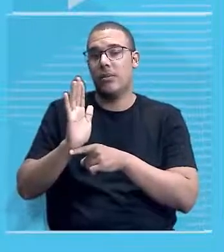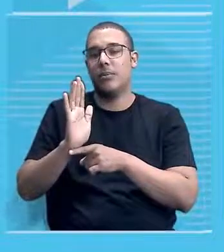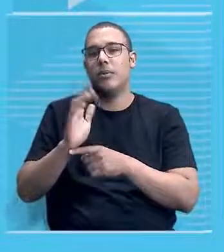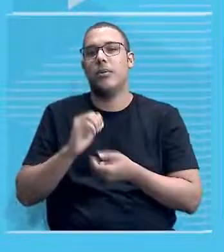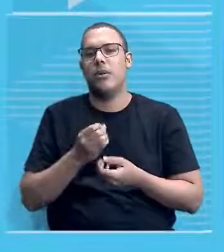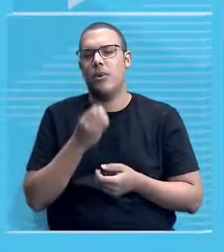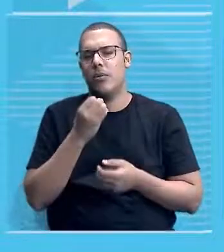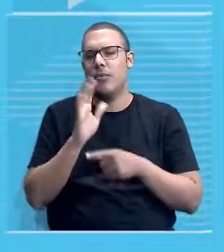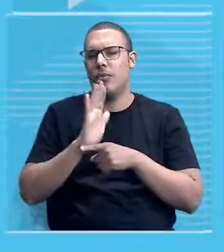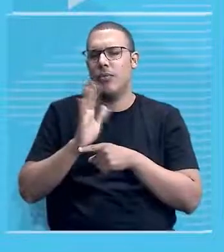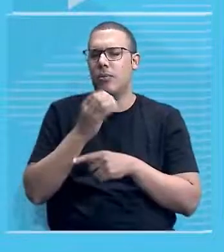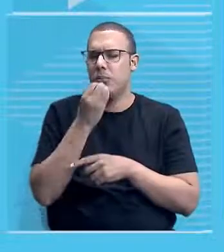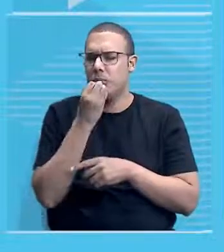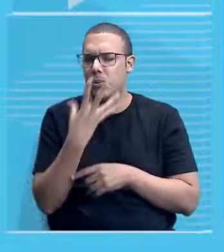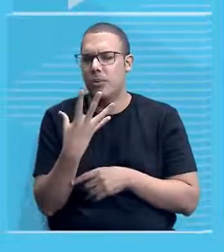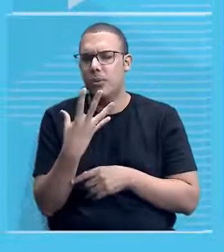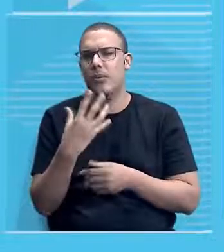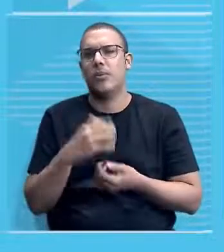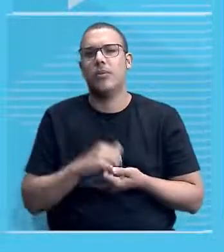muito boa